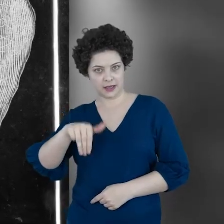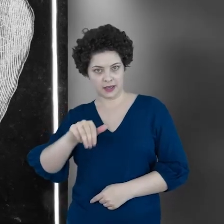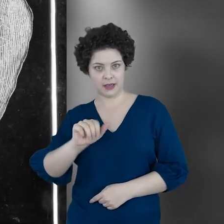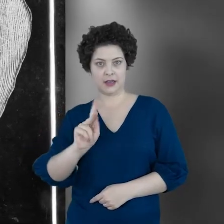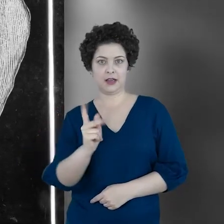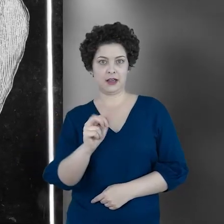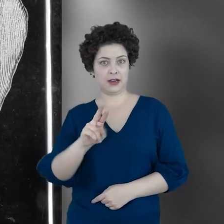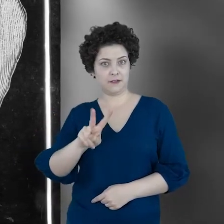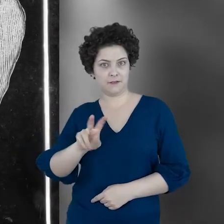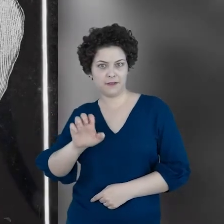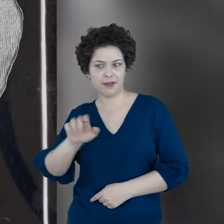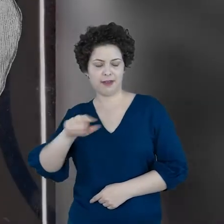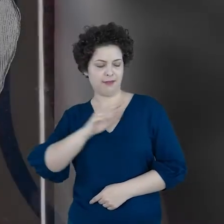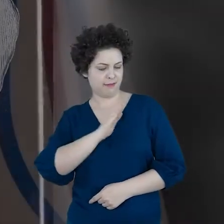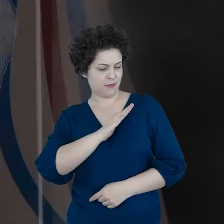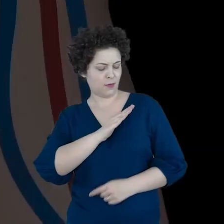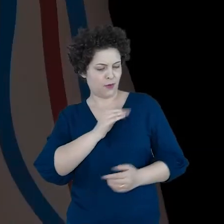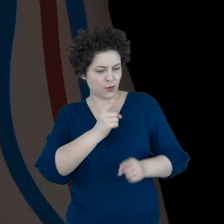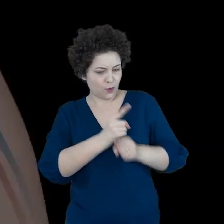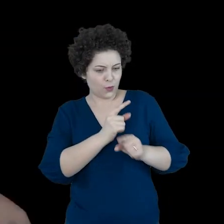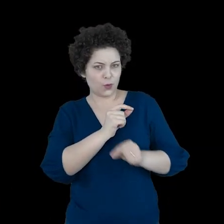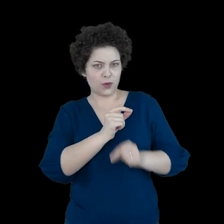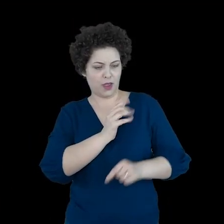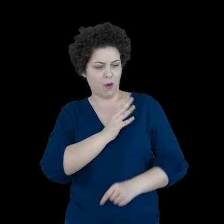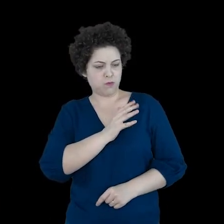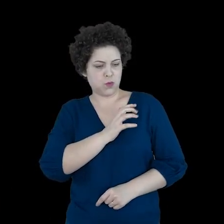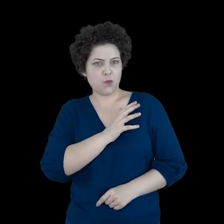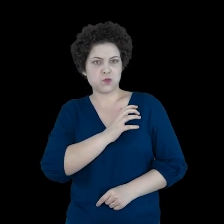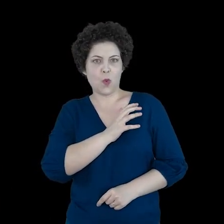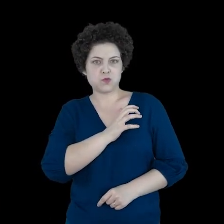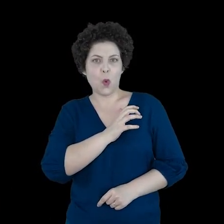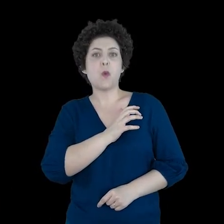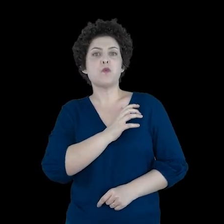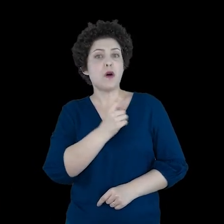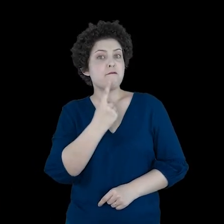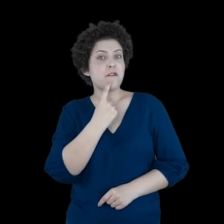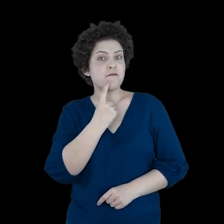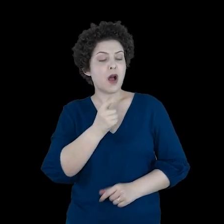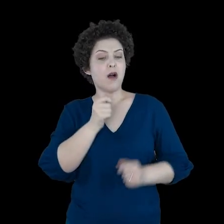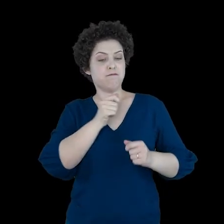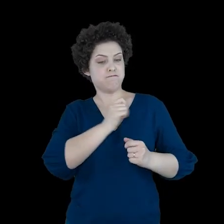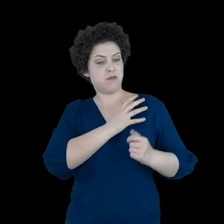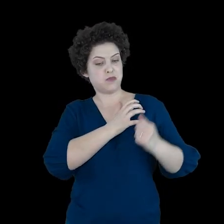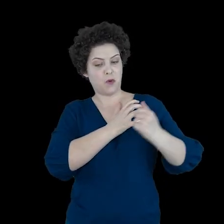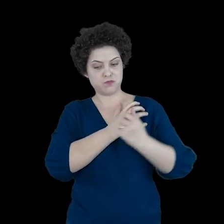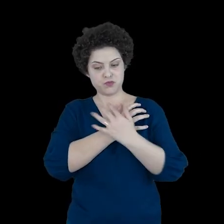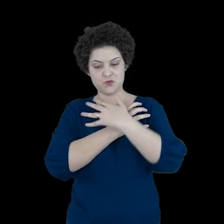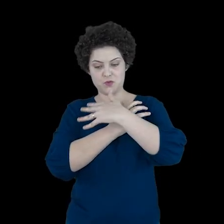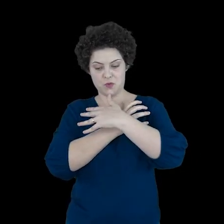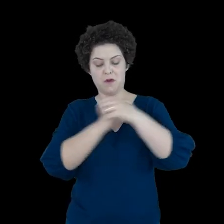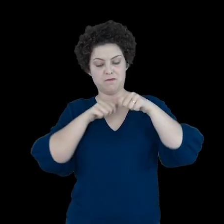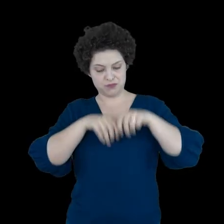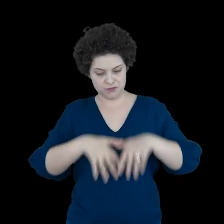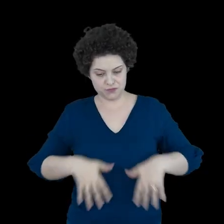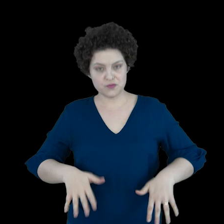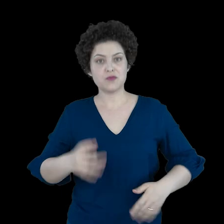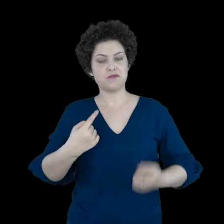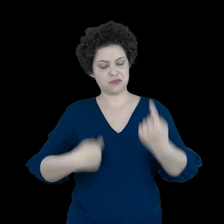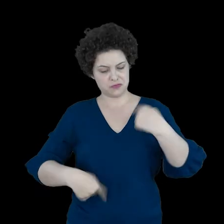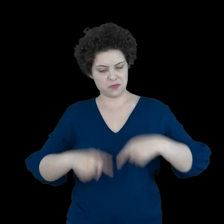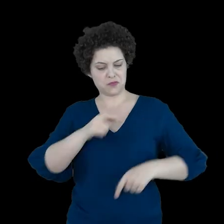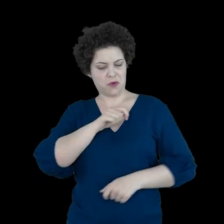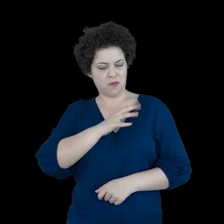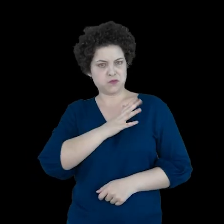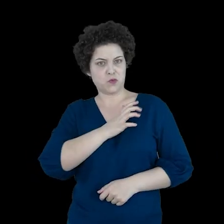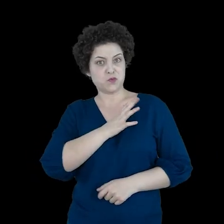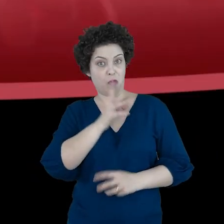coração passou a ser entendido como um músculo que bombeia sangue para o corpo todo pelas artérias. A força